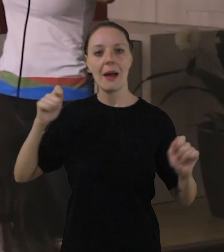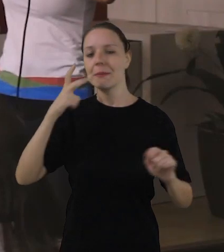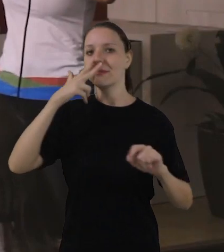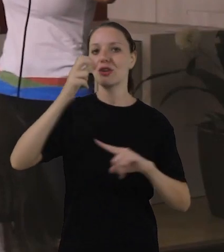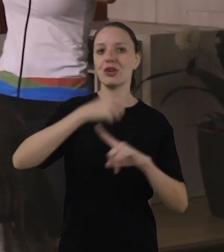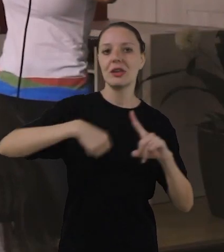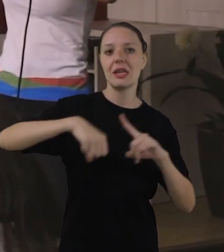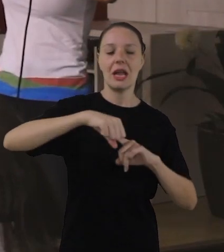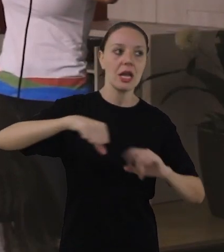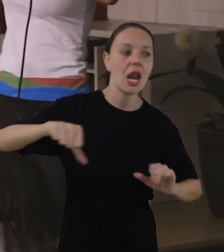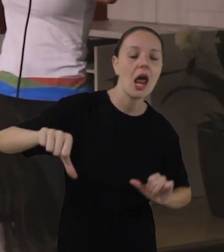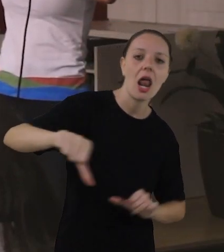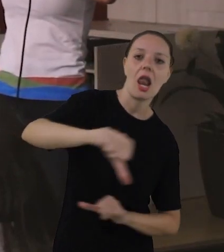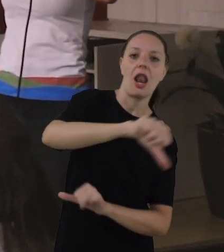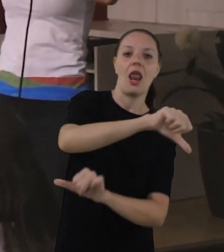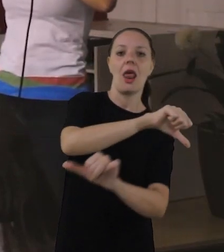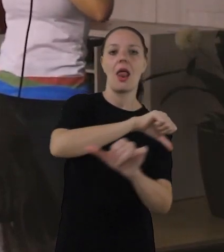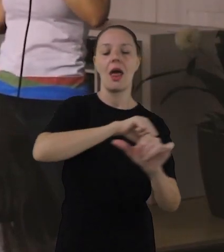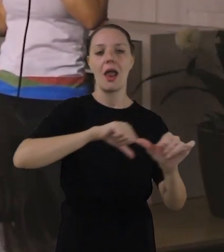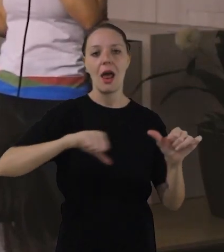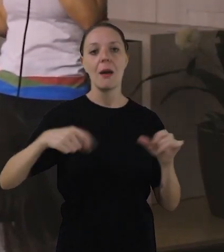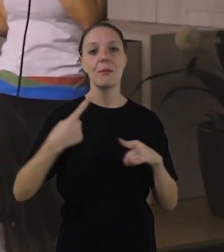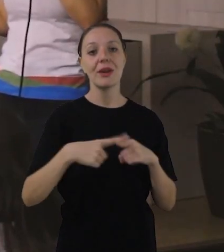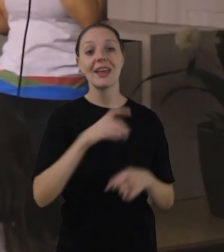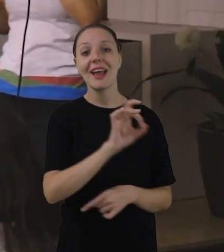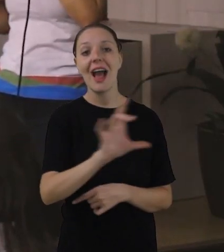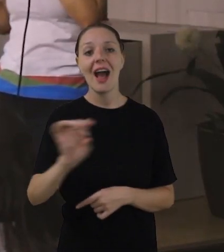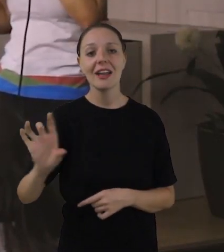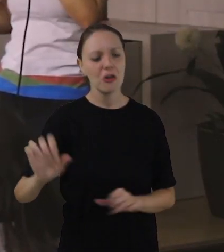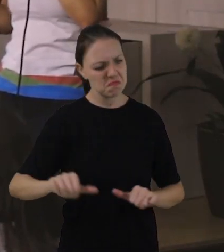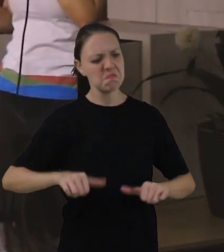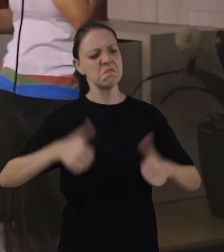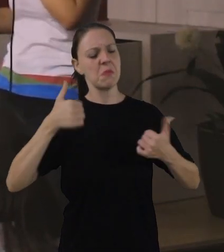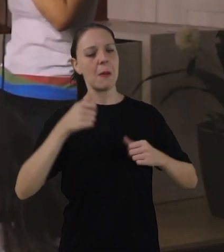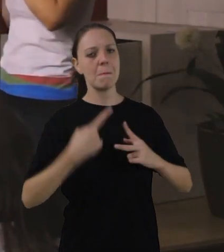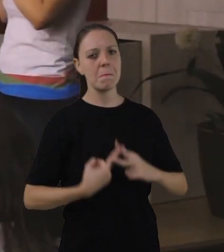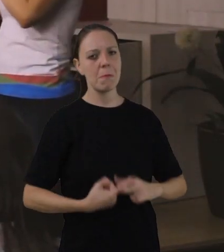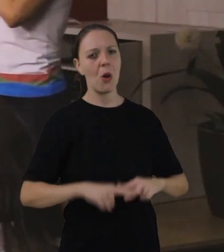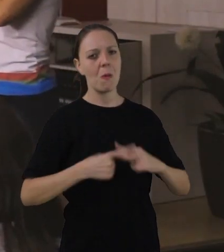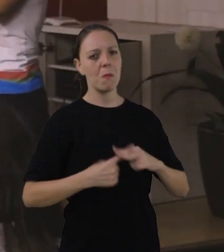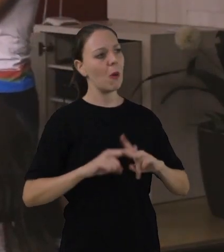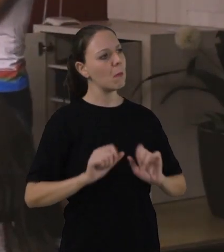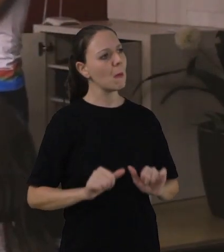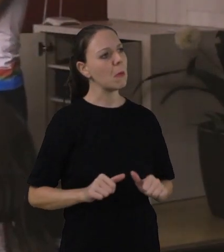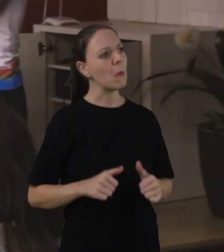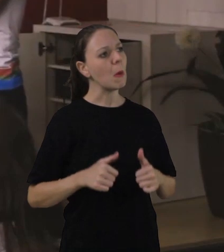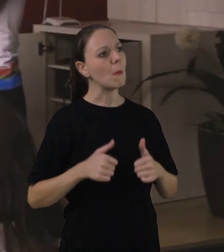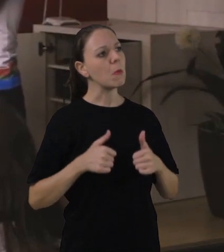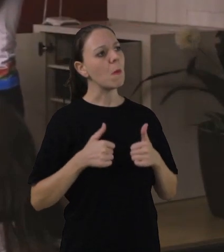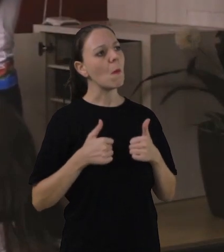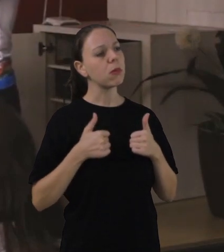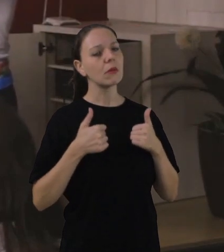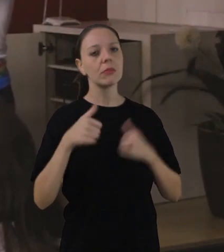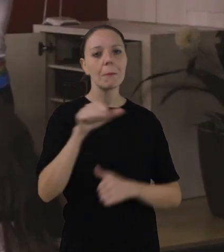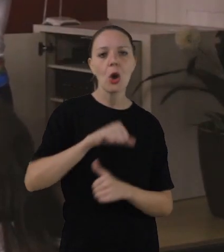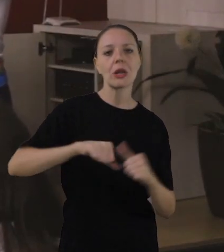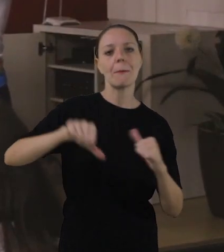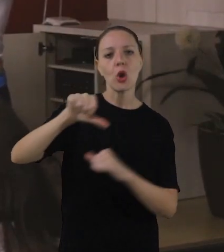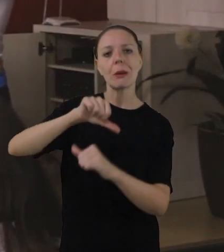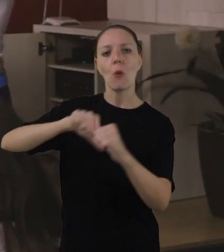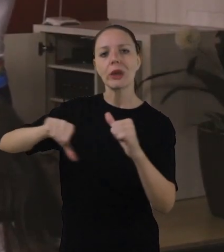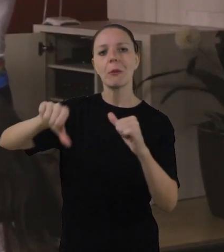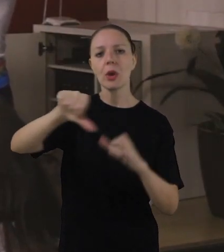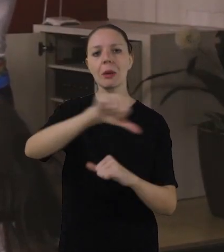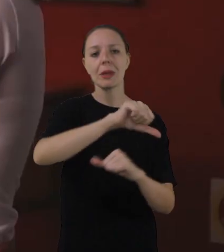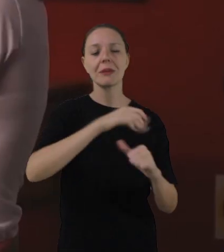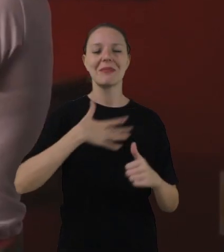enorme desse jeito. Cada um sendo o seu melhor, né? Cada um dando do seu melhor. Mas, enfim, isso é uma reflexão minha.